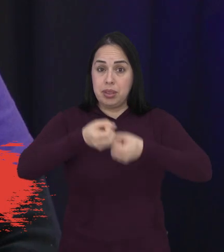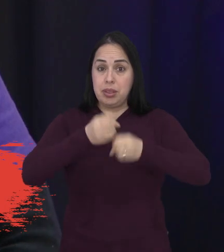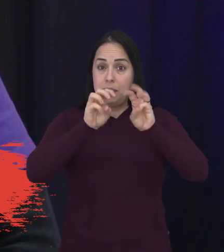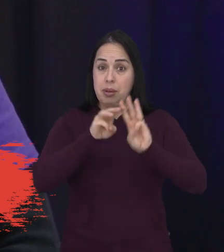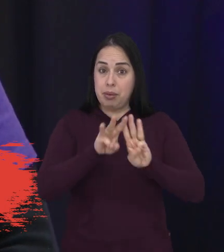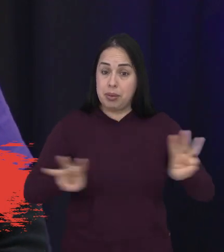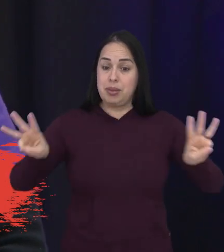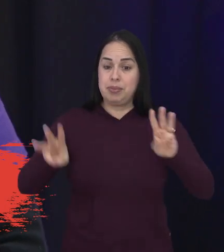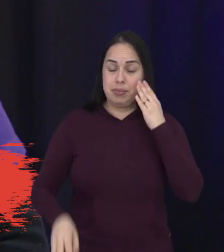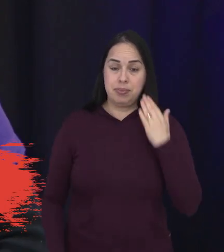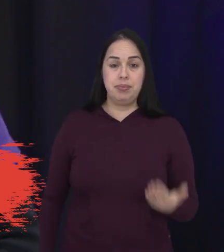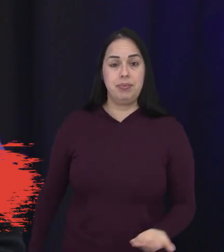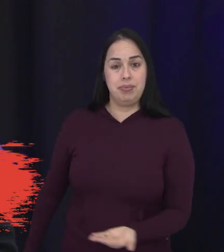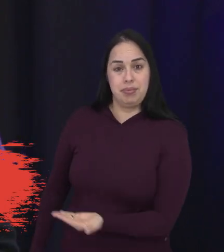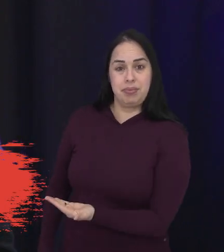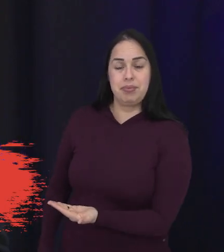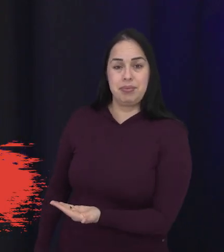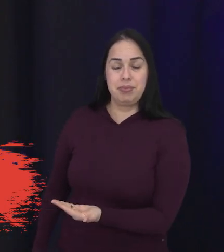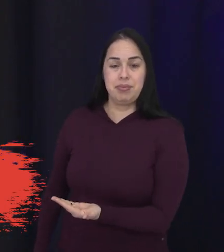site